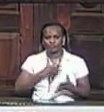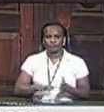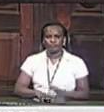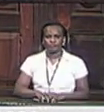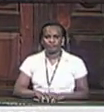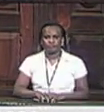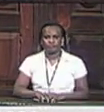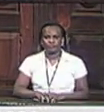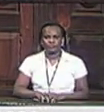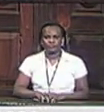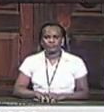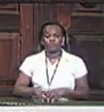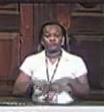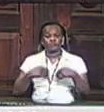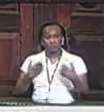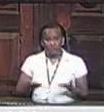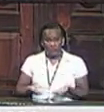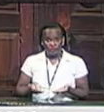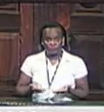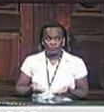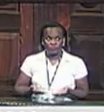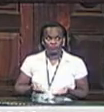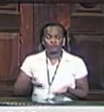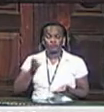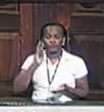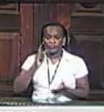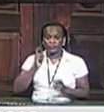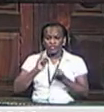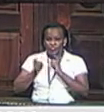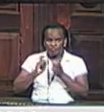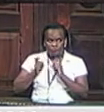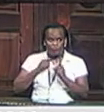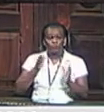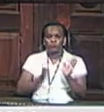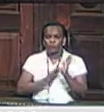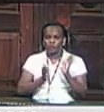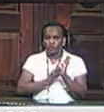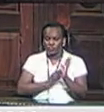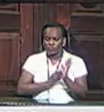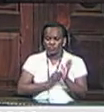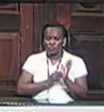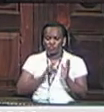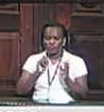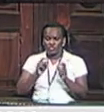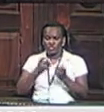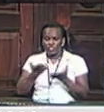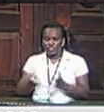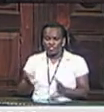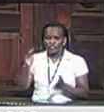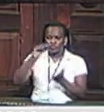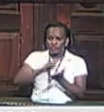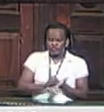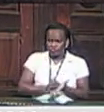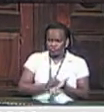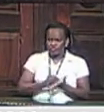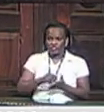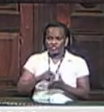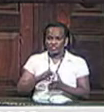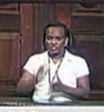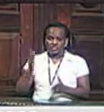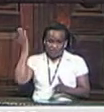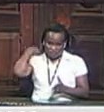Janeiro. E aí, a gente discutiu uma proposta que quer colocar nas costas